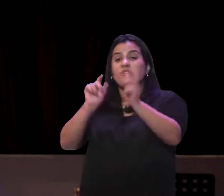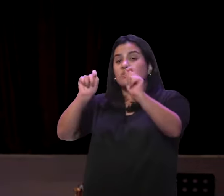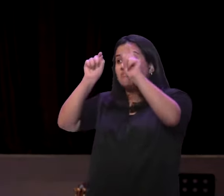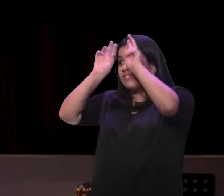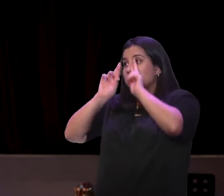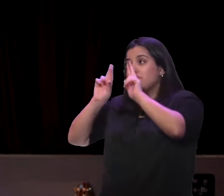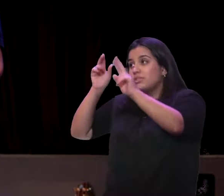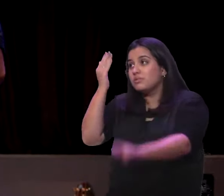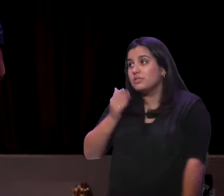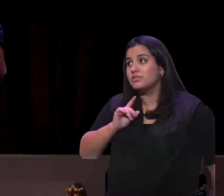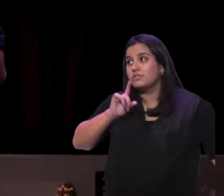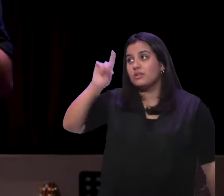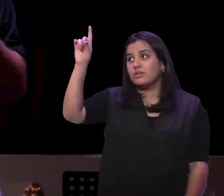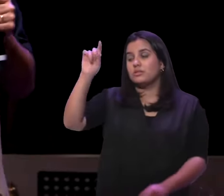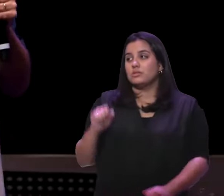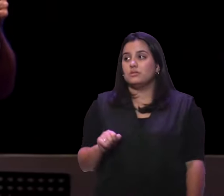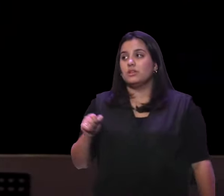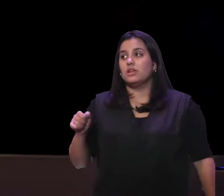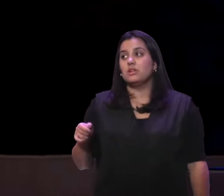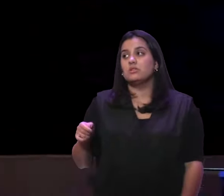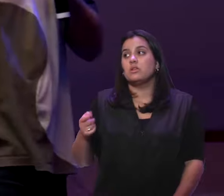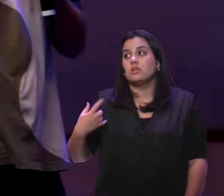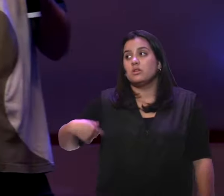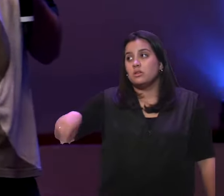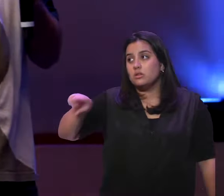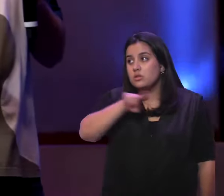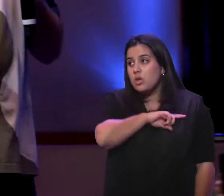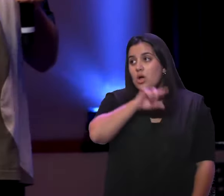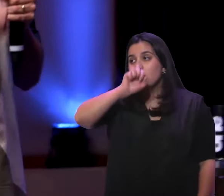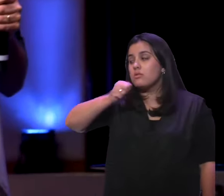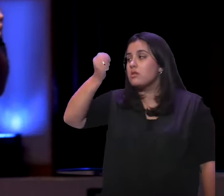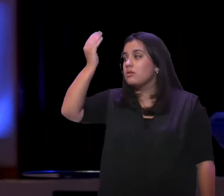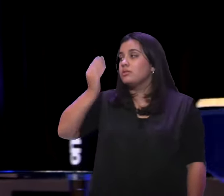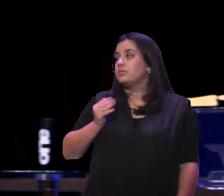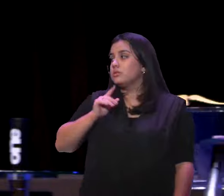Deus. Nós estamos na presença do rei.